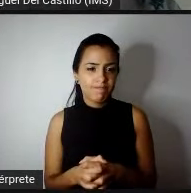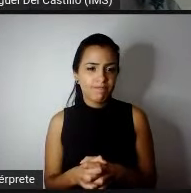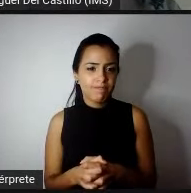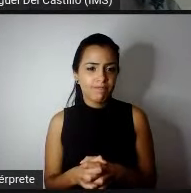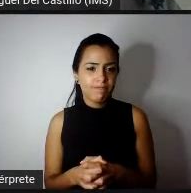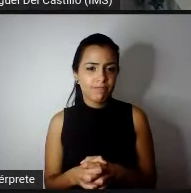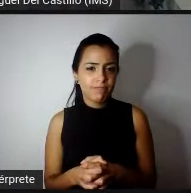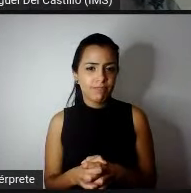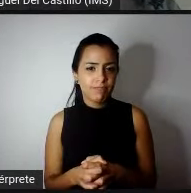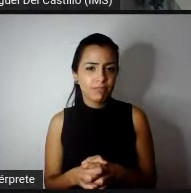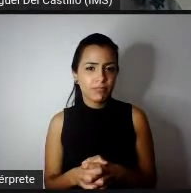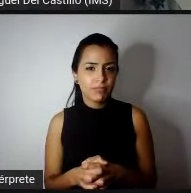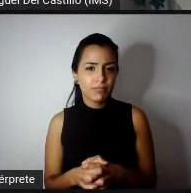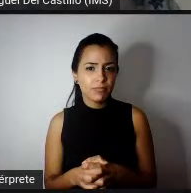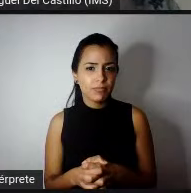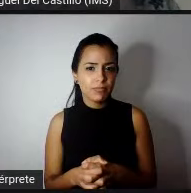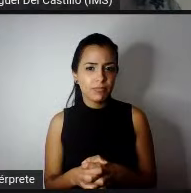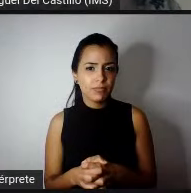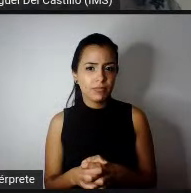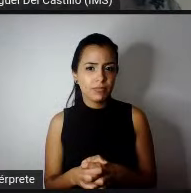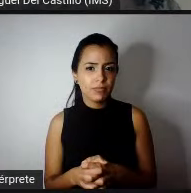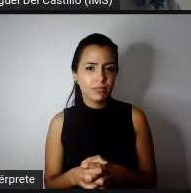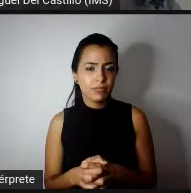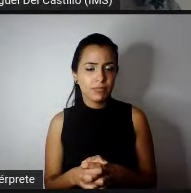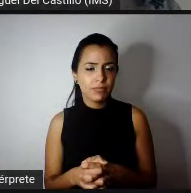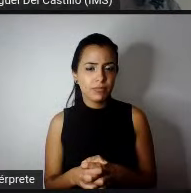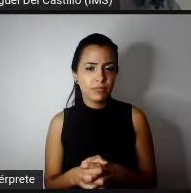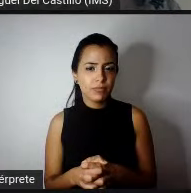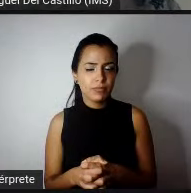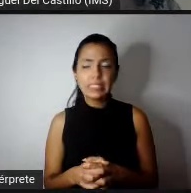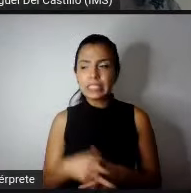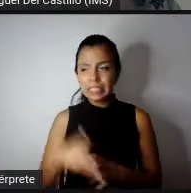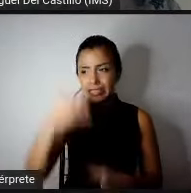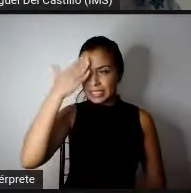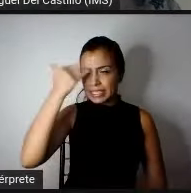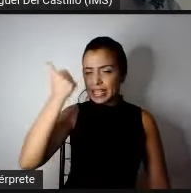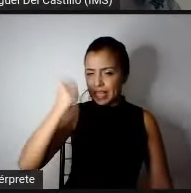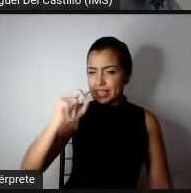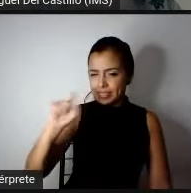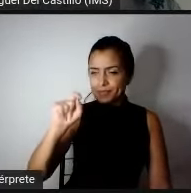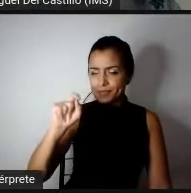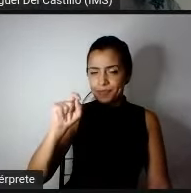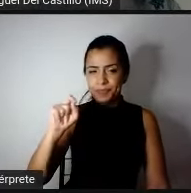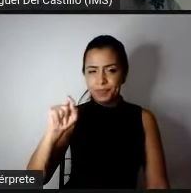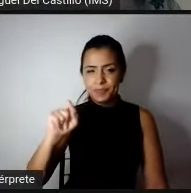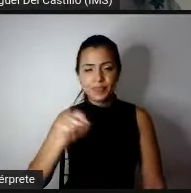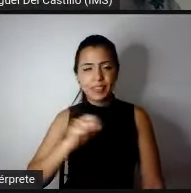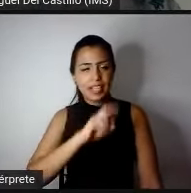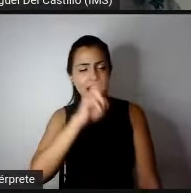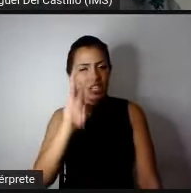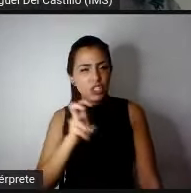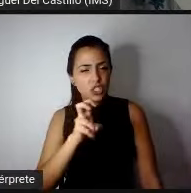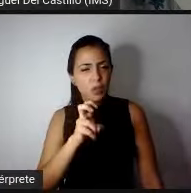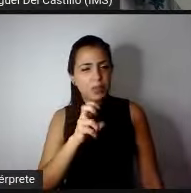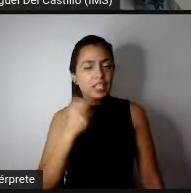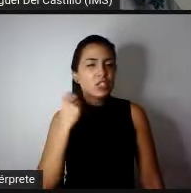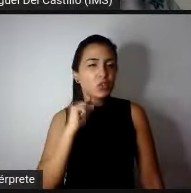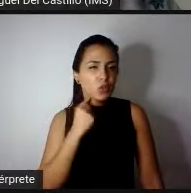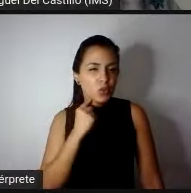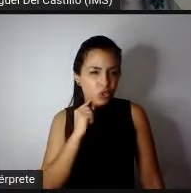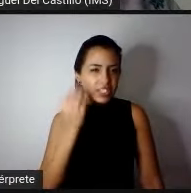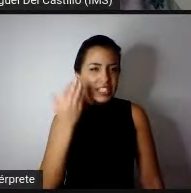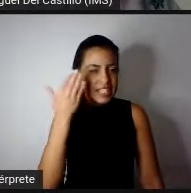que mandei, em que eu falo. Sim, sim. Da sujeira, dos